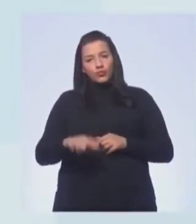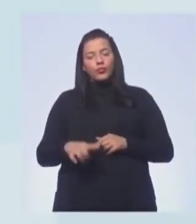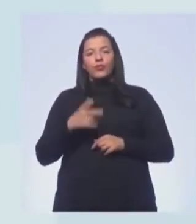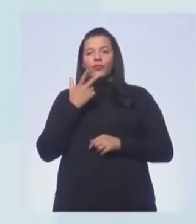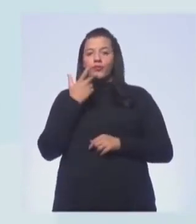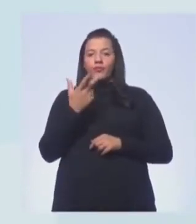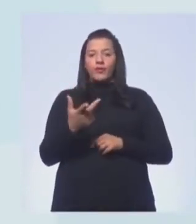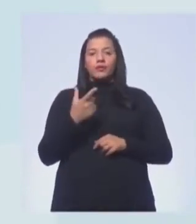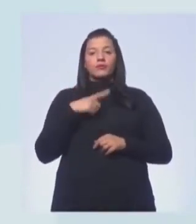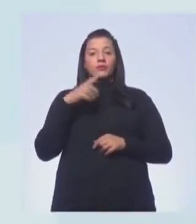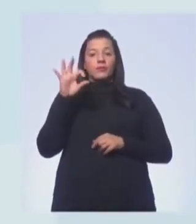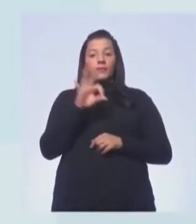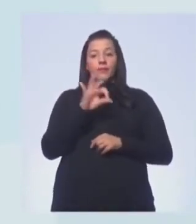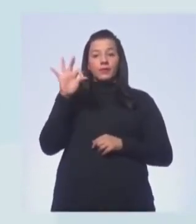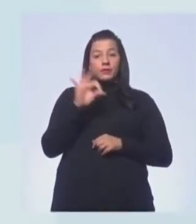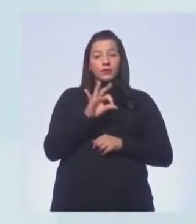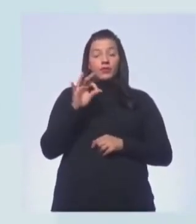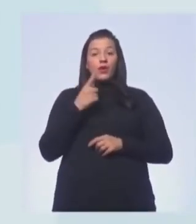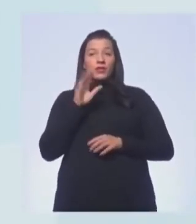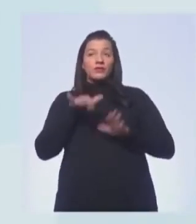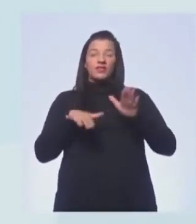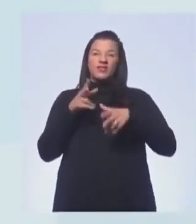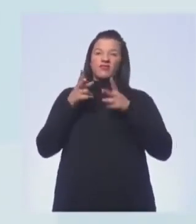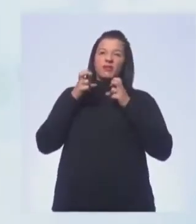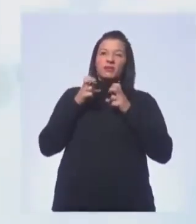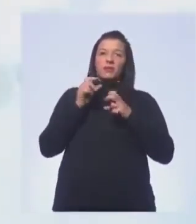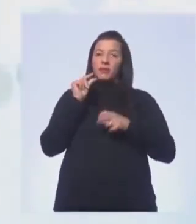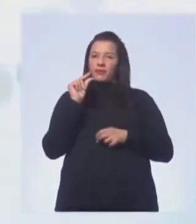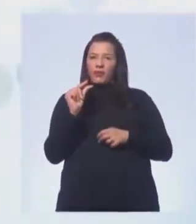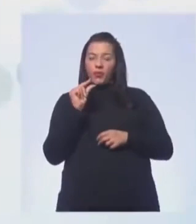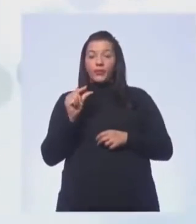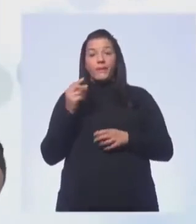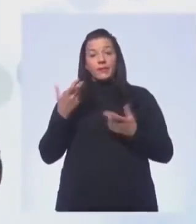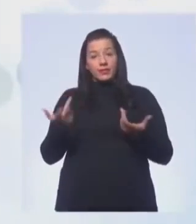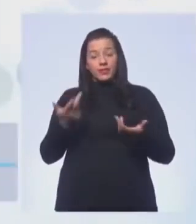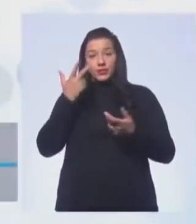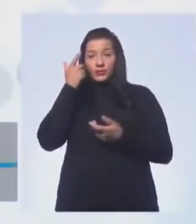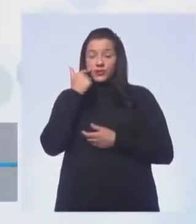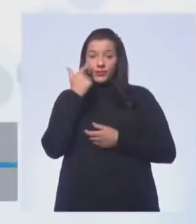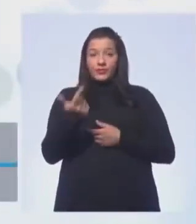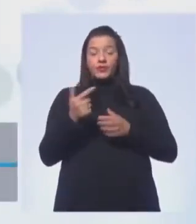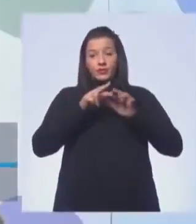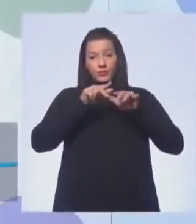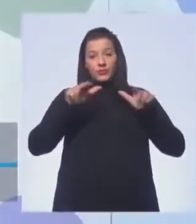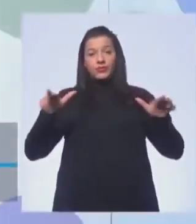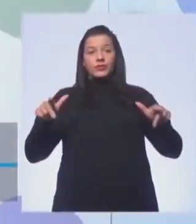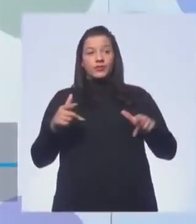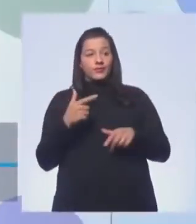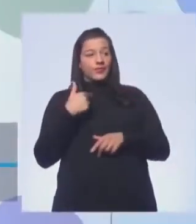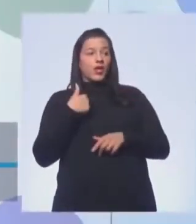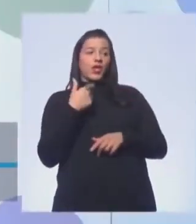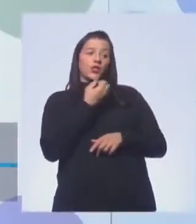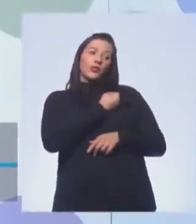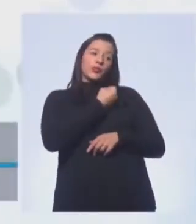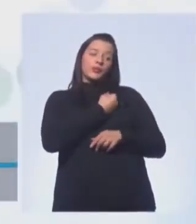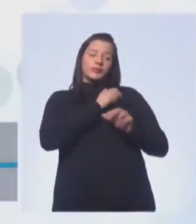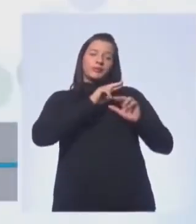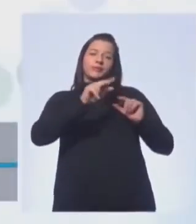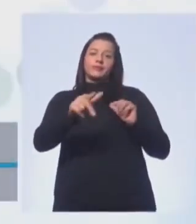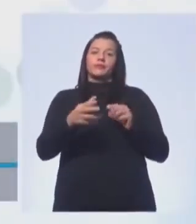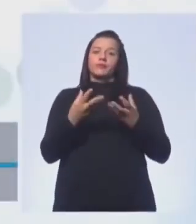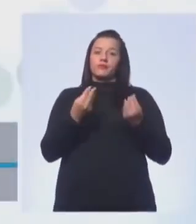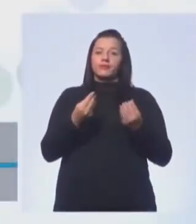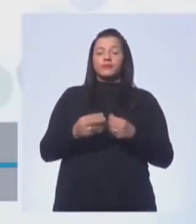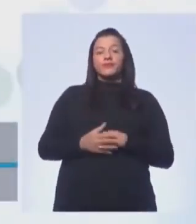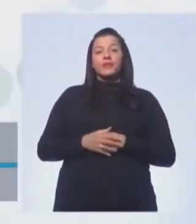de percentual dá a impressão de que é pouco. Mas isso em quantidade, como a gente tem valores aí, absolutos, em valores absolutos é muita gente, né? Porque a